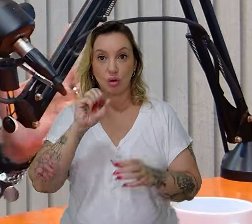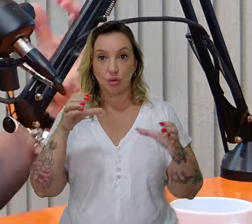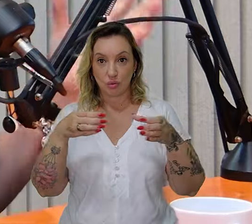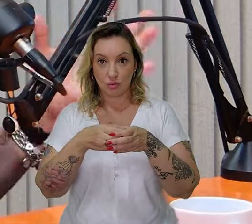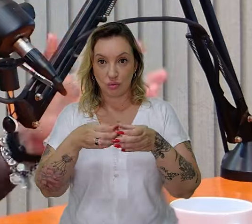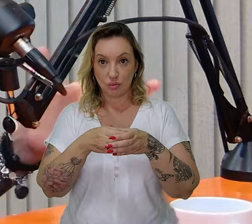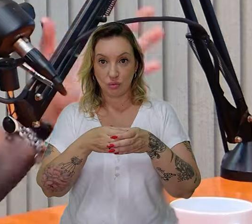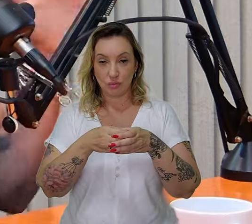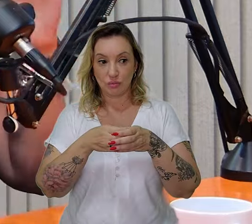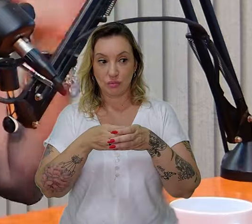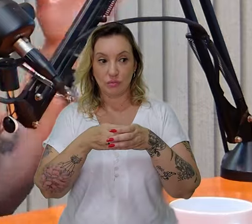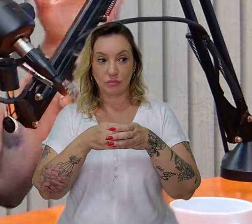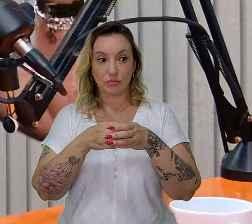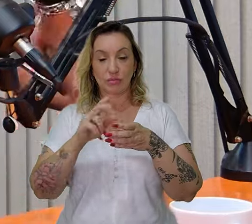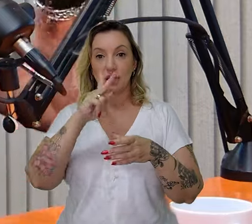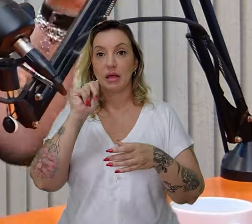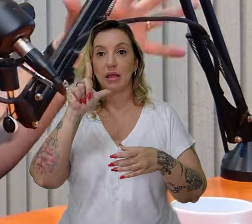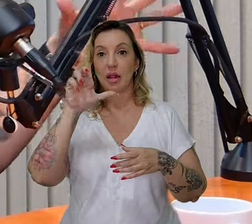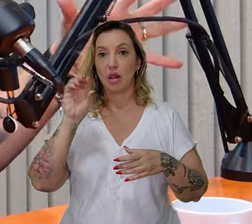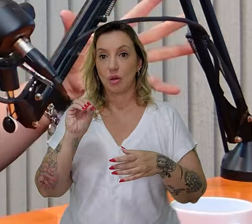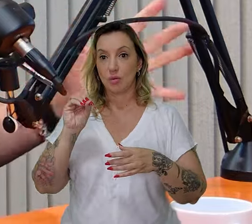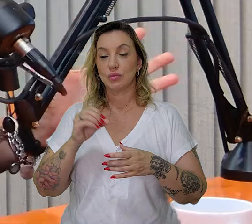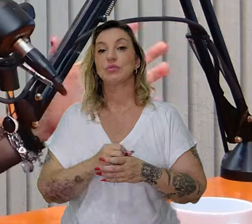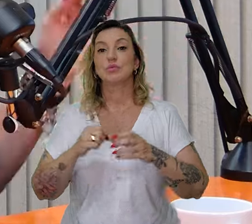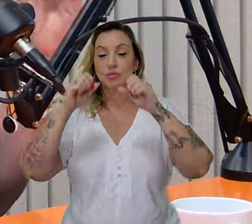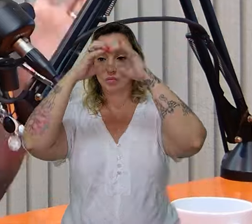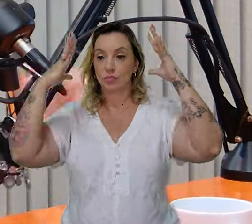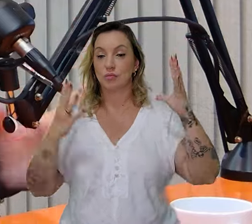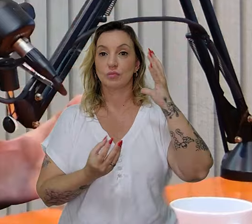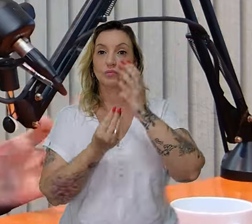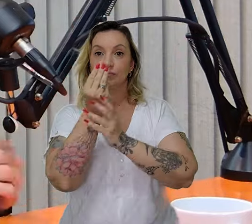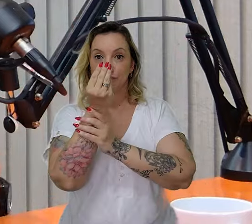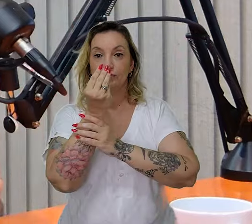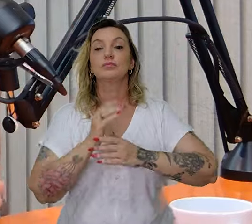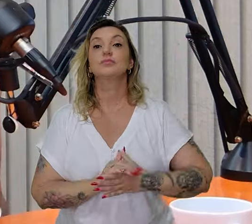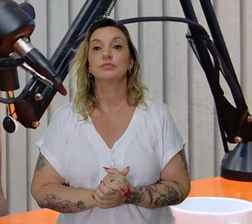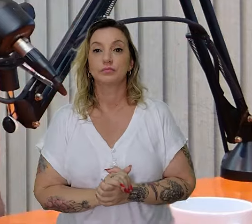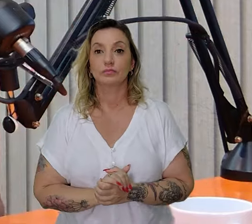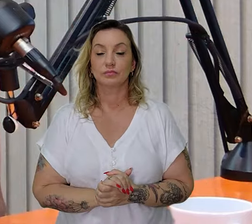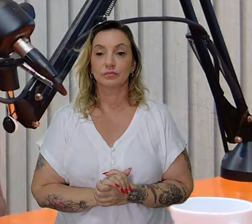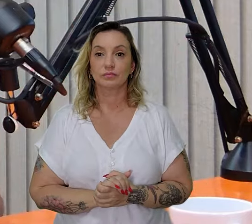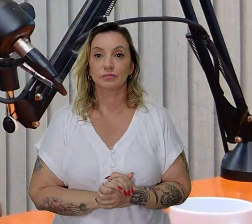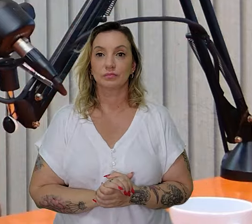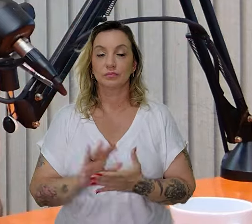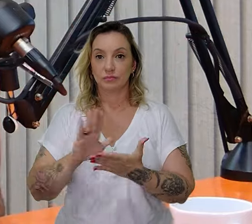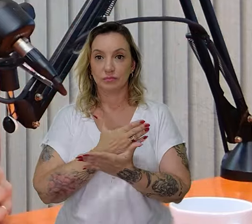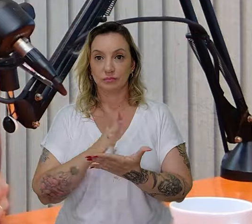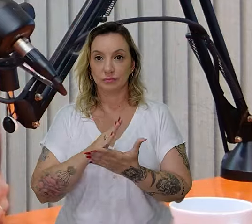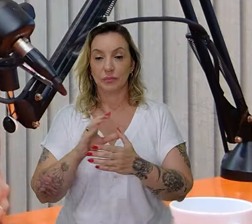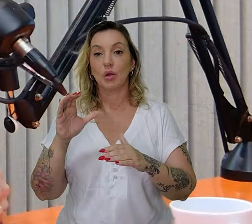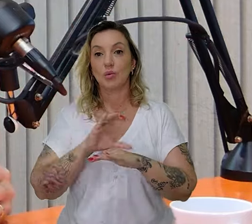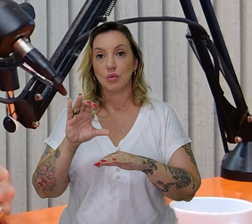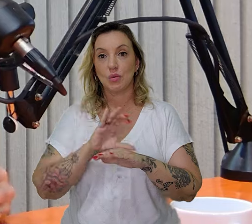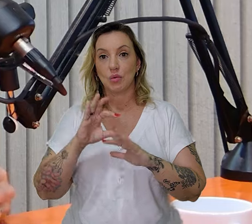de halos oito oito como se fossem as abas de um guarda-chuva né e dentro desse dessas Abas ficam divididos os